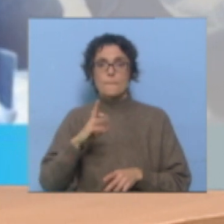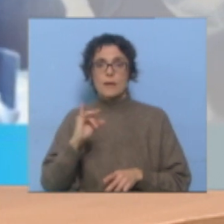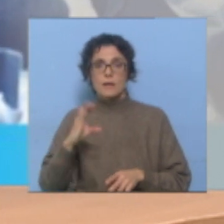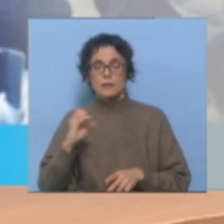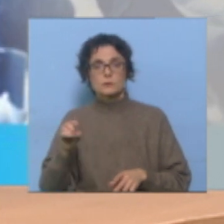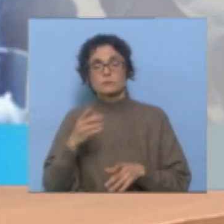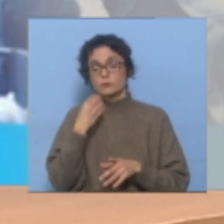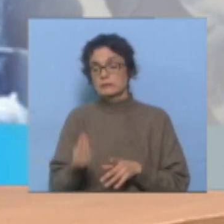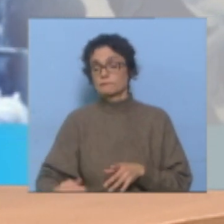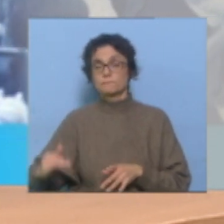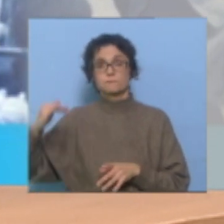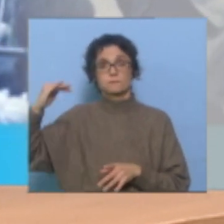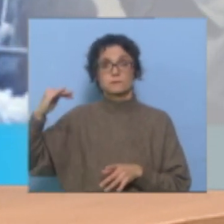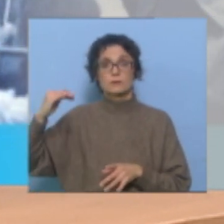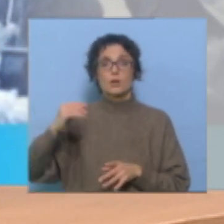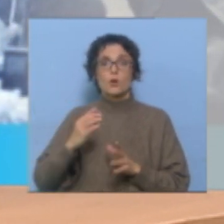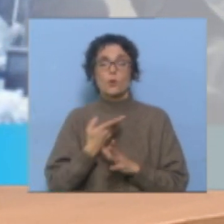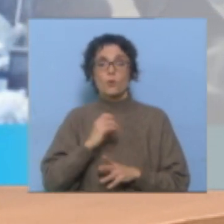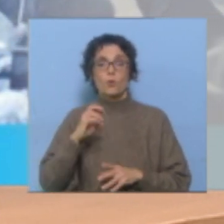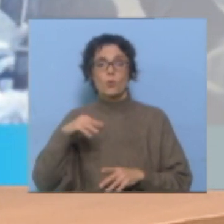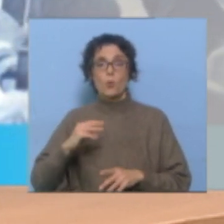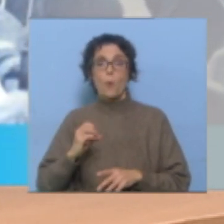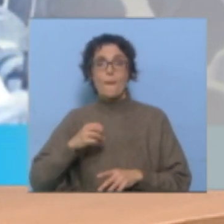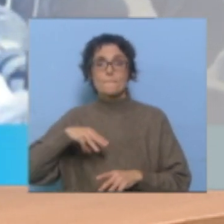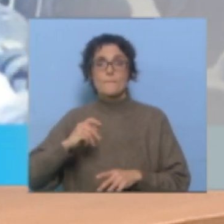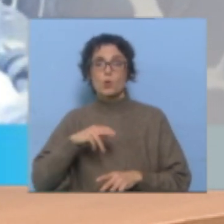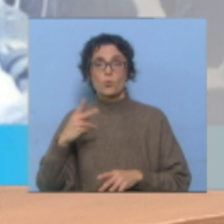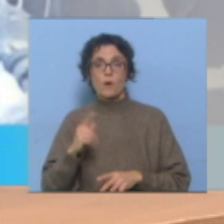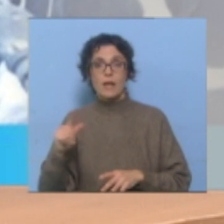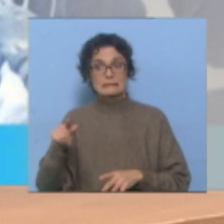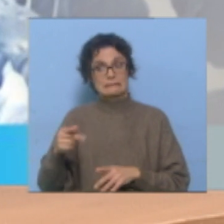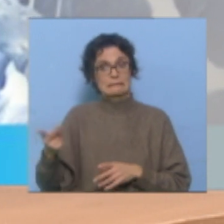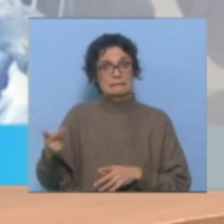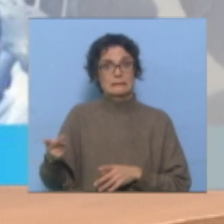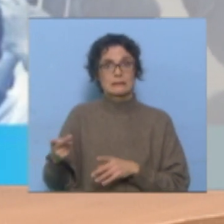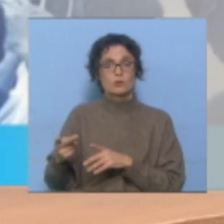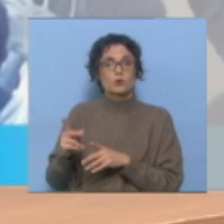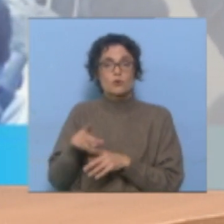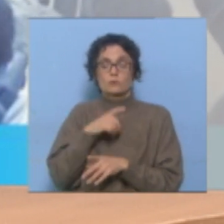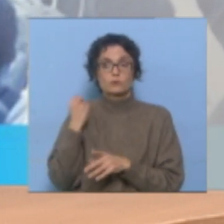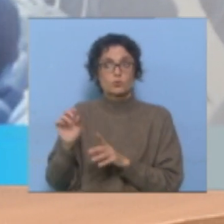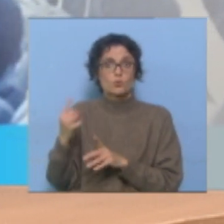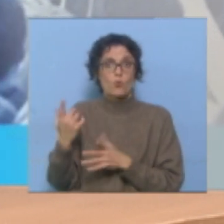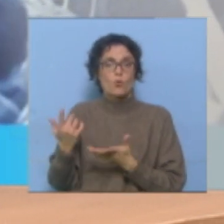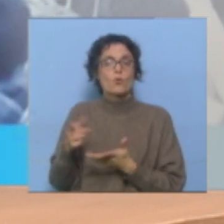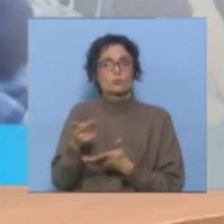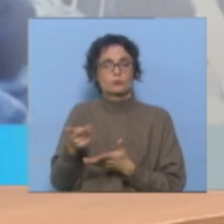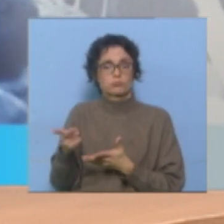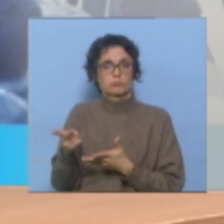Manuel. São os dois de Lessa de Baliu, são os dois únicos, segundo sei, sacerdotes que